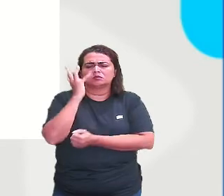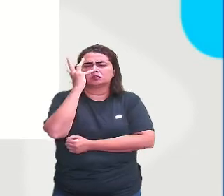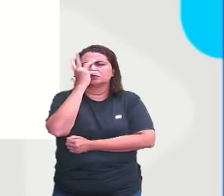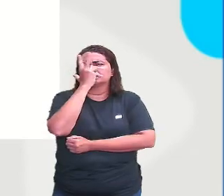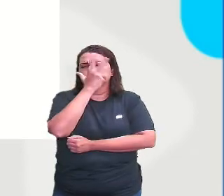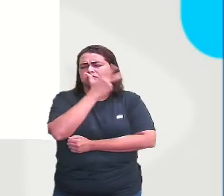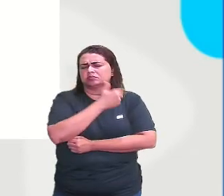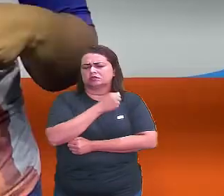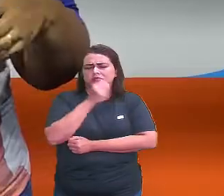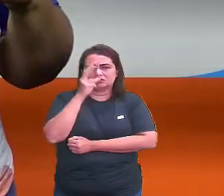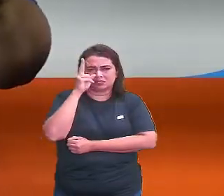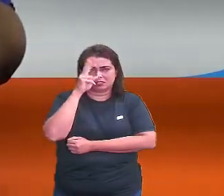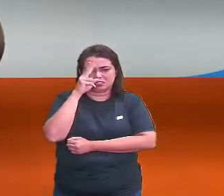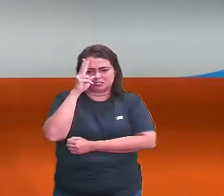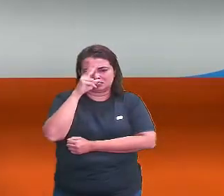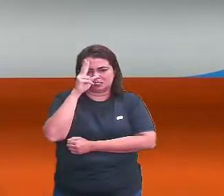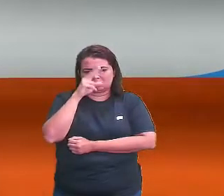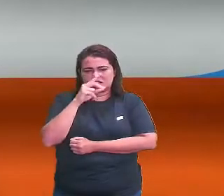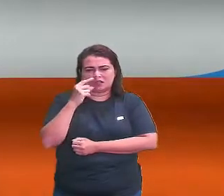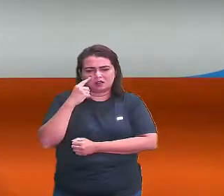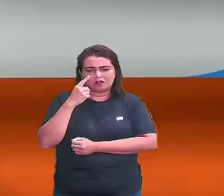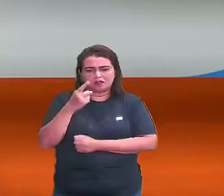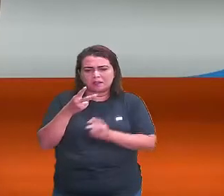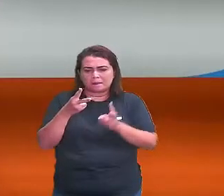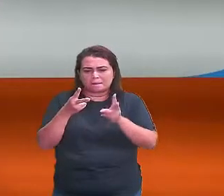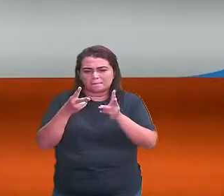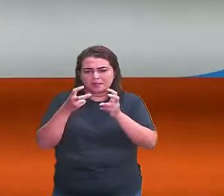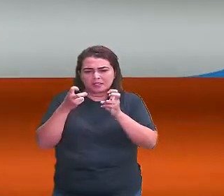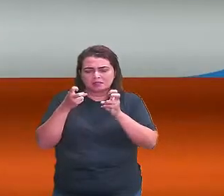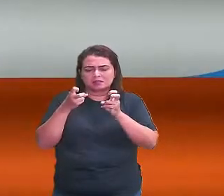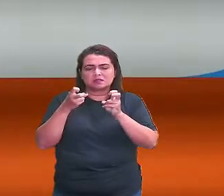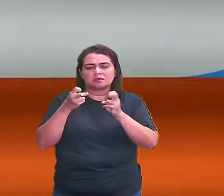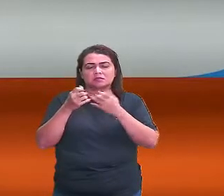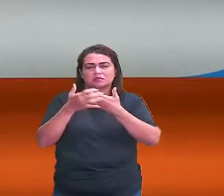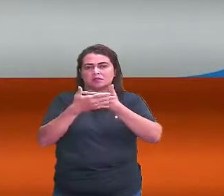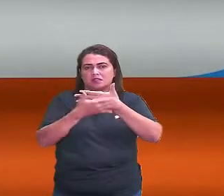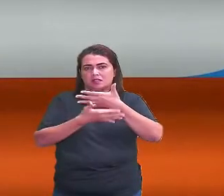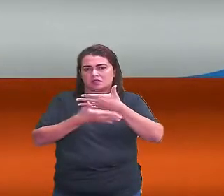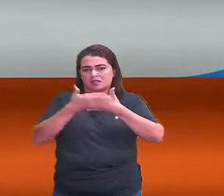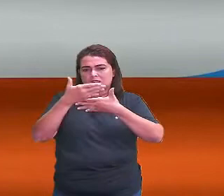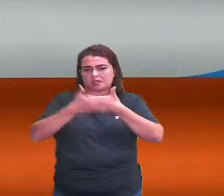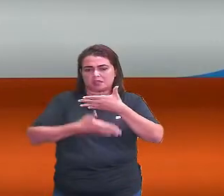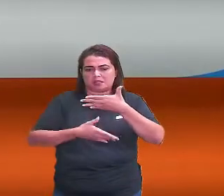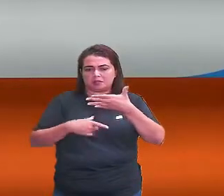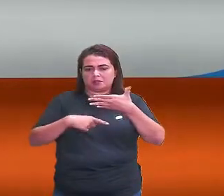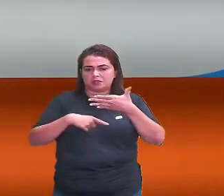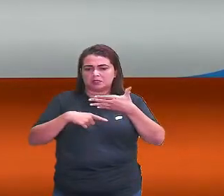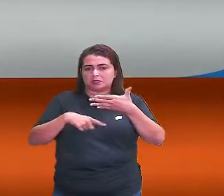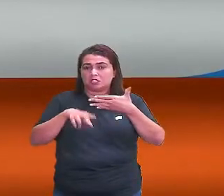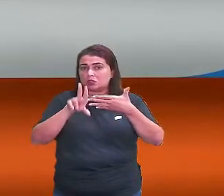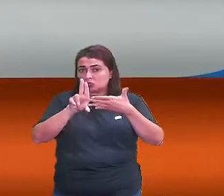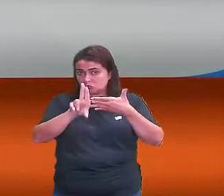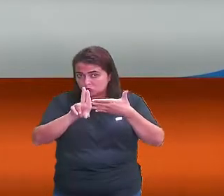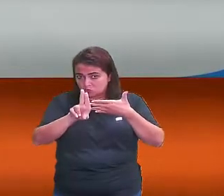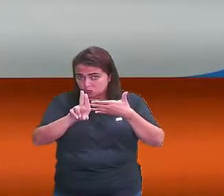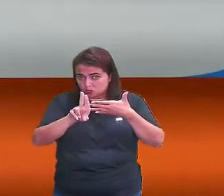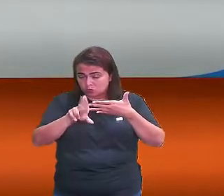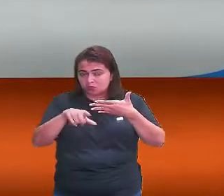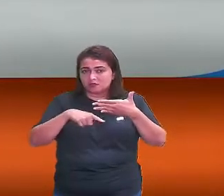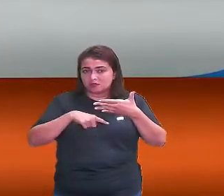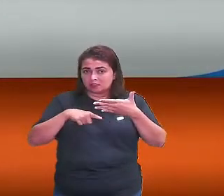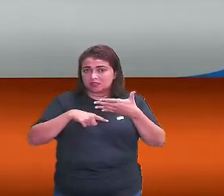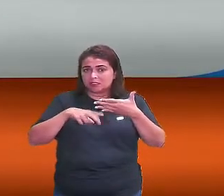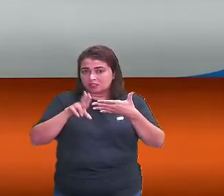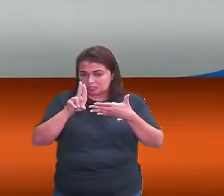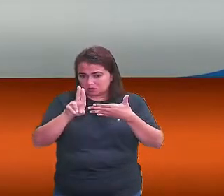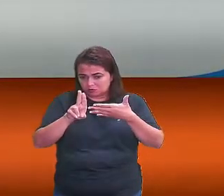E para começar, você já consegue observar se na capa do nosso livro tem alguma letra U, que é a letra que a gente vai